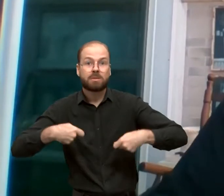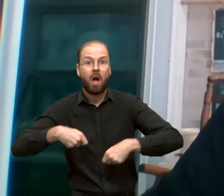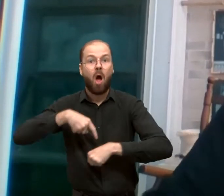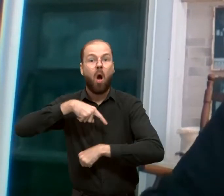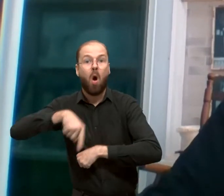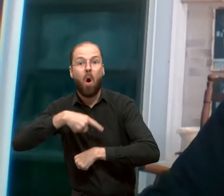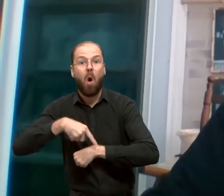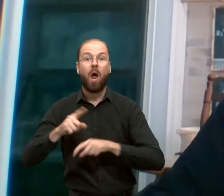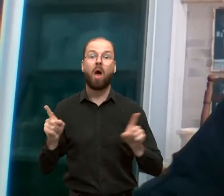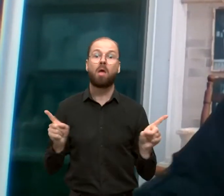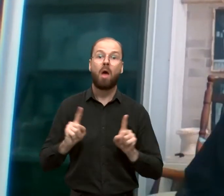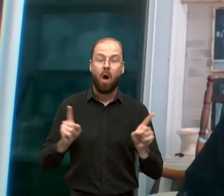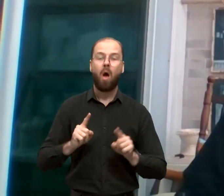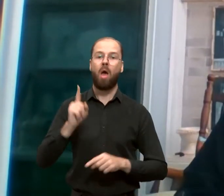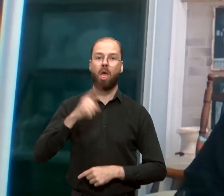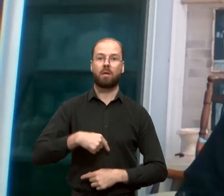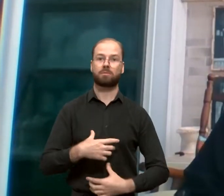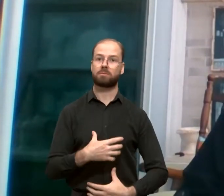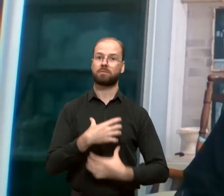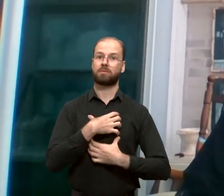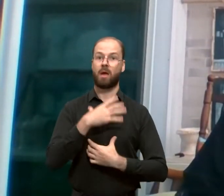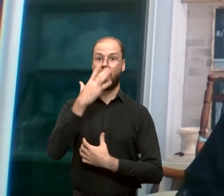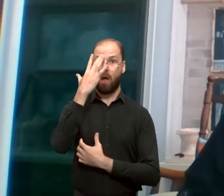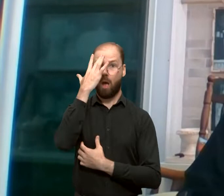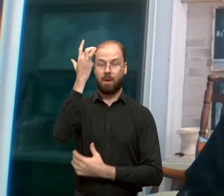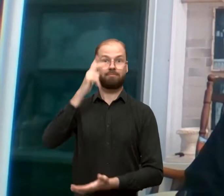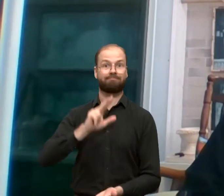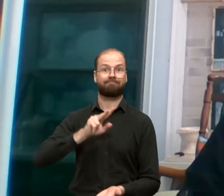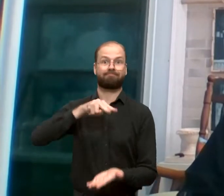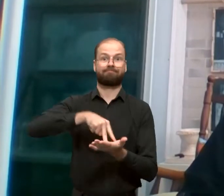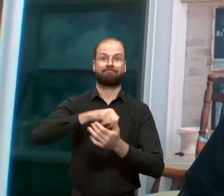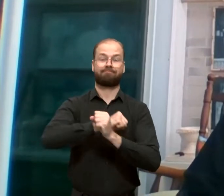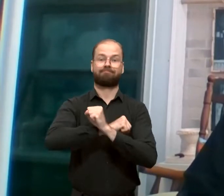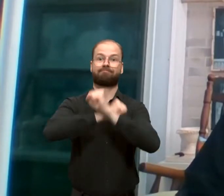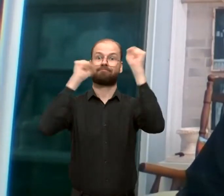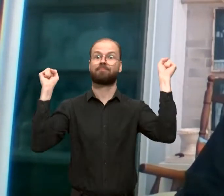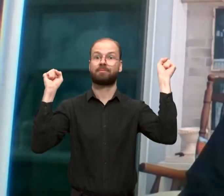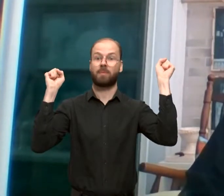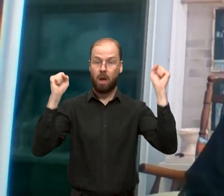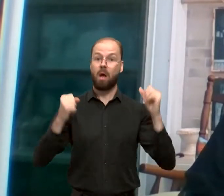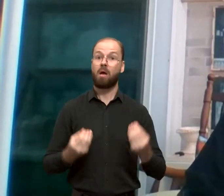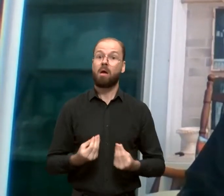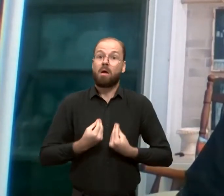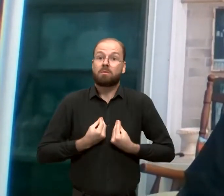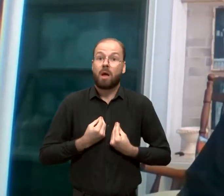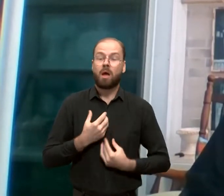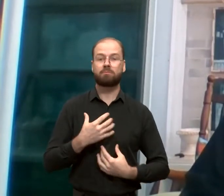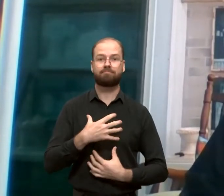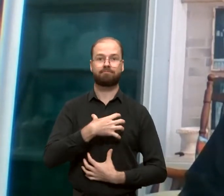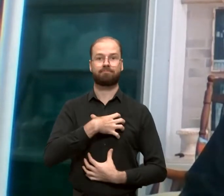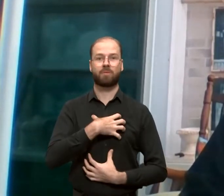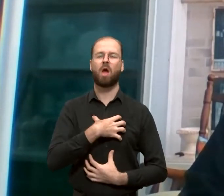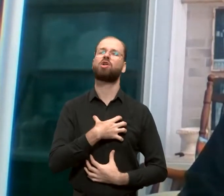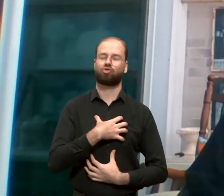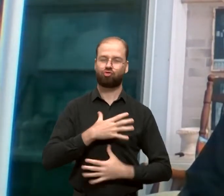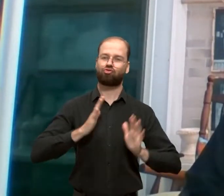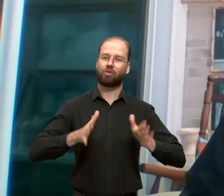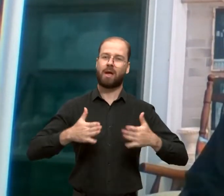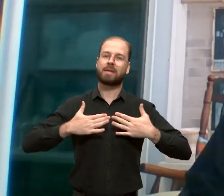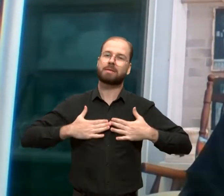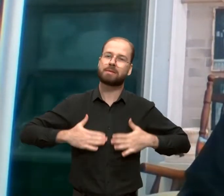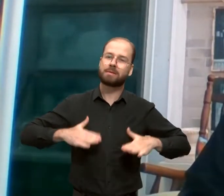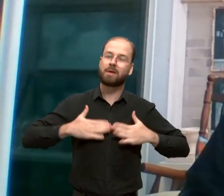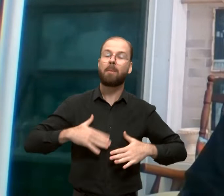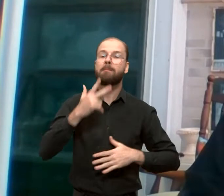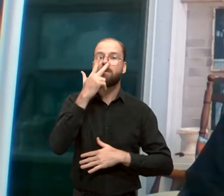a sensação de descanso ao acordar. Aquela sensação que realmente o sono descansou, que a pessoa está bem,